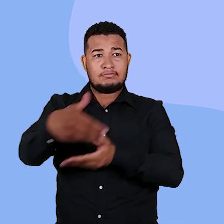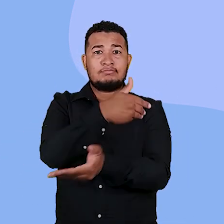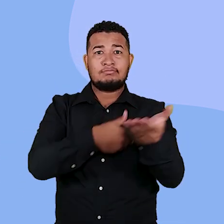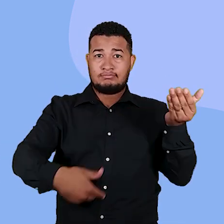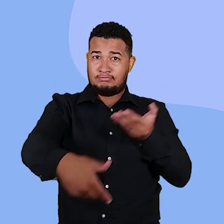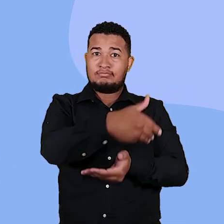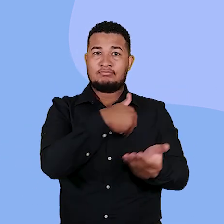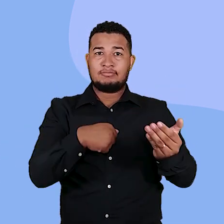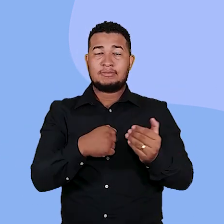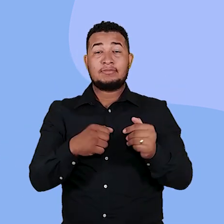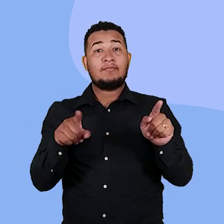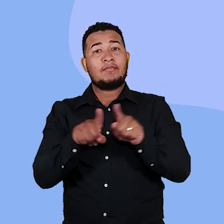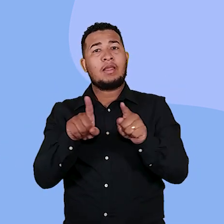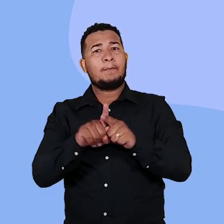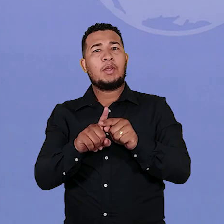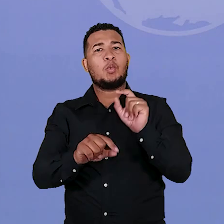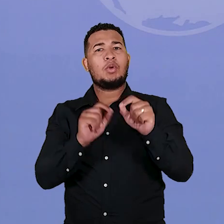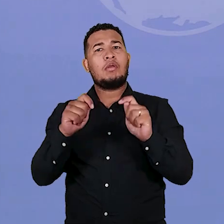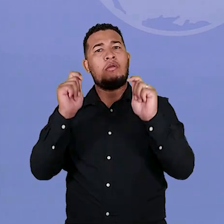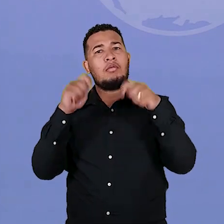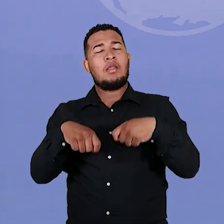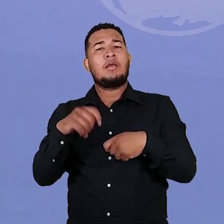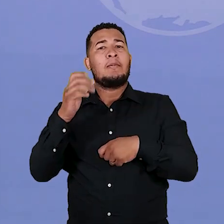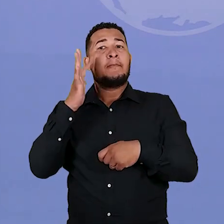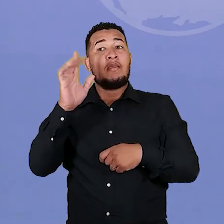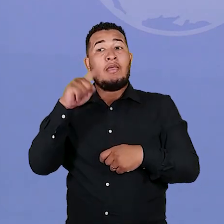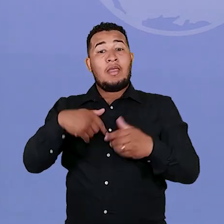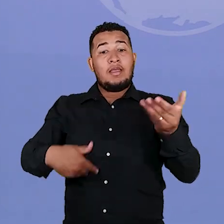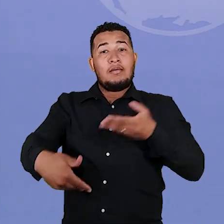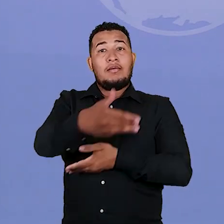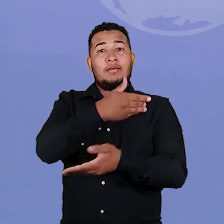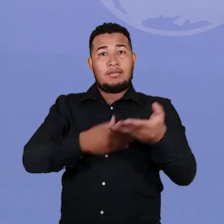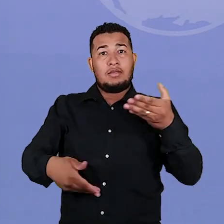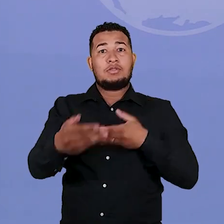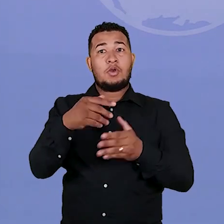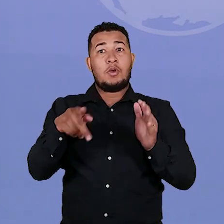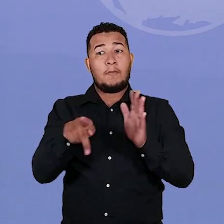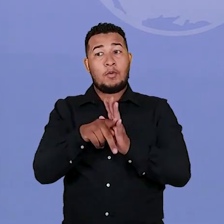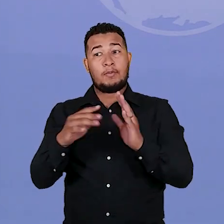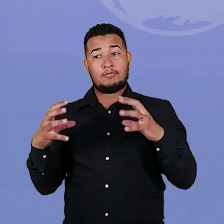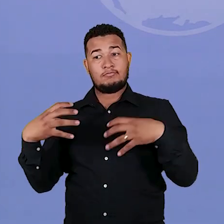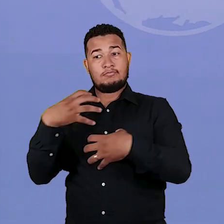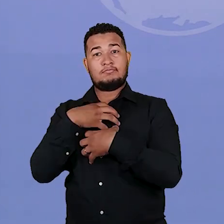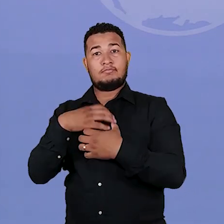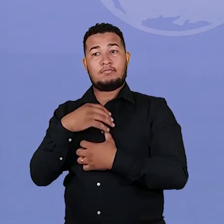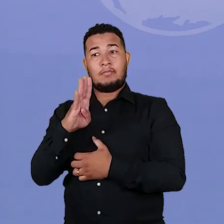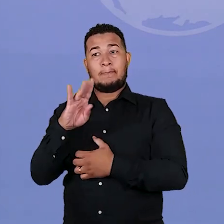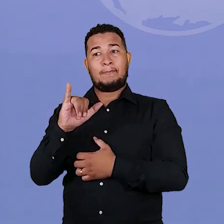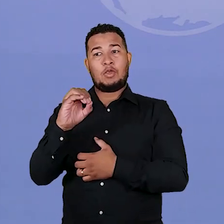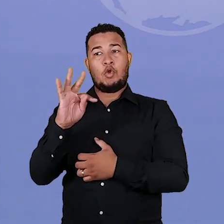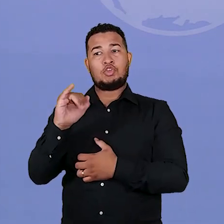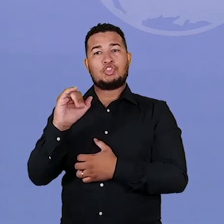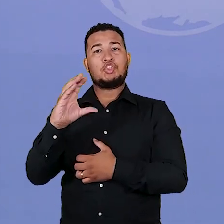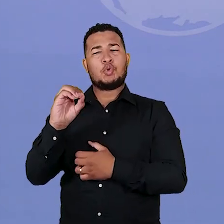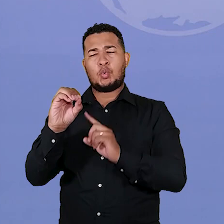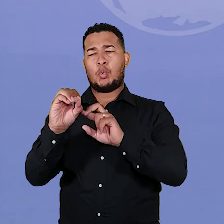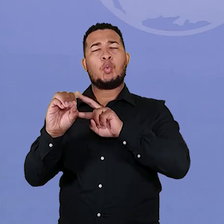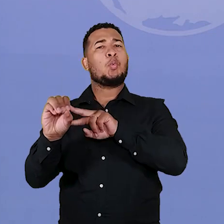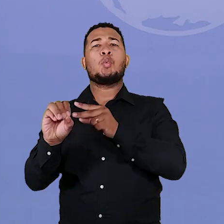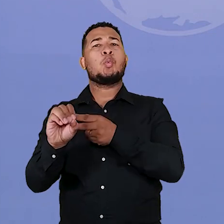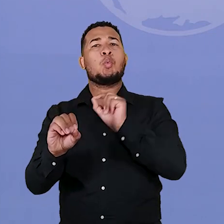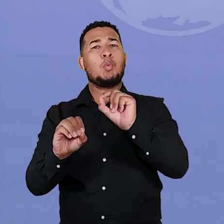também de abióticos. Nós também falamos que é interação entre fatores bióticos